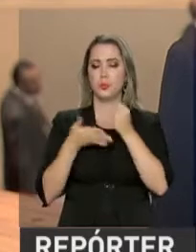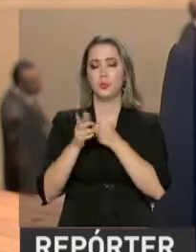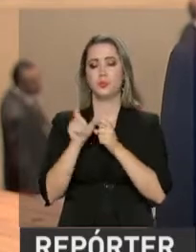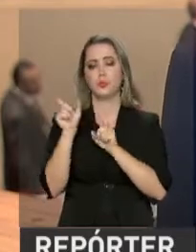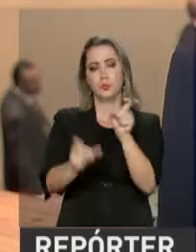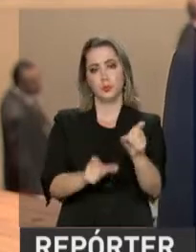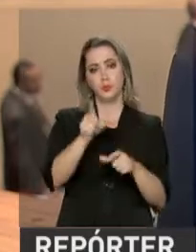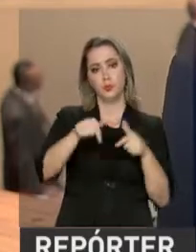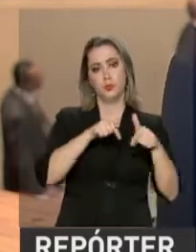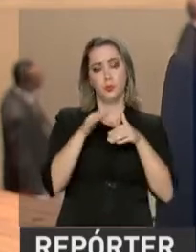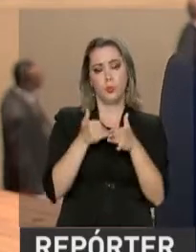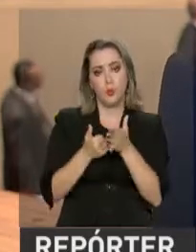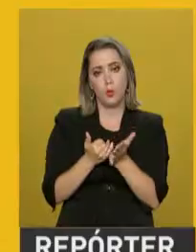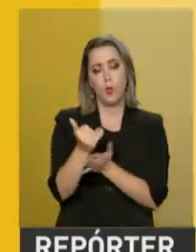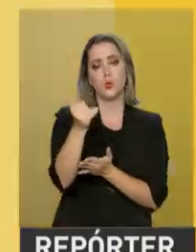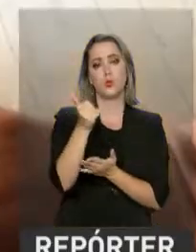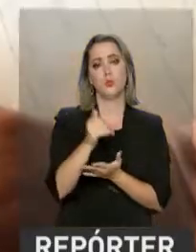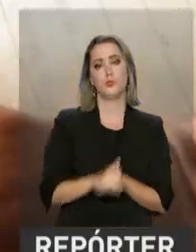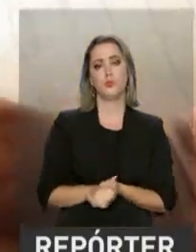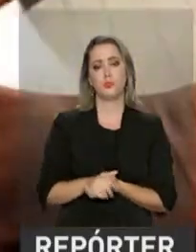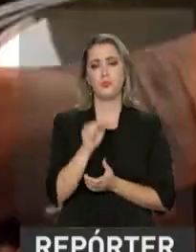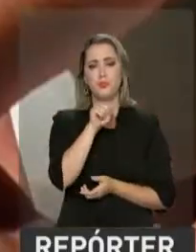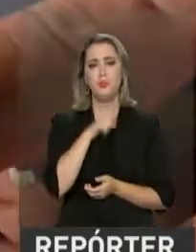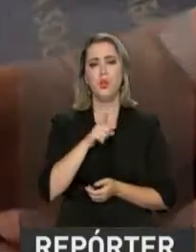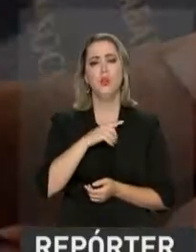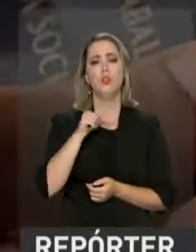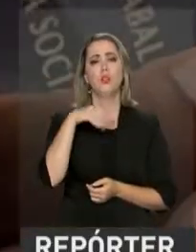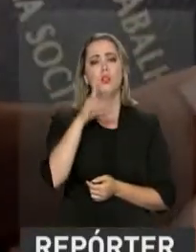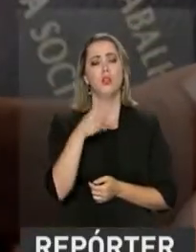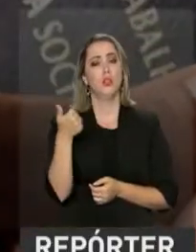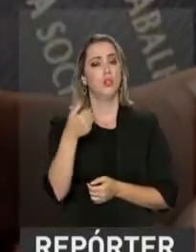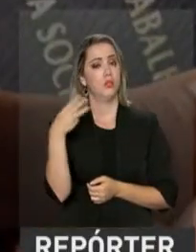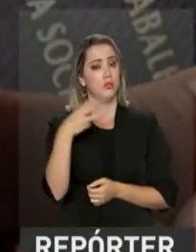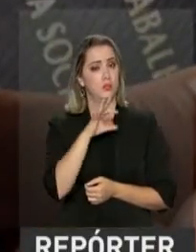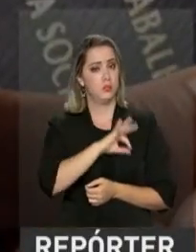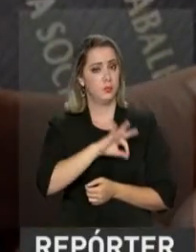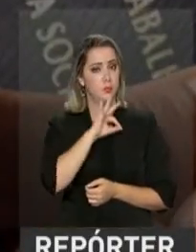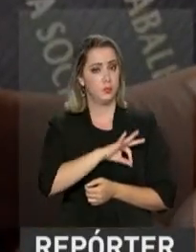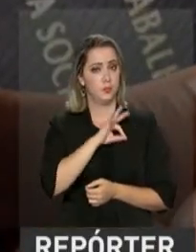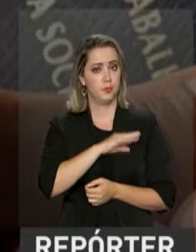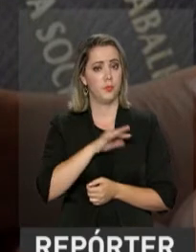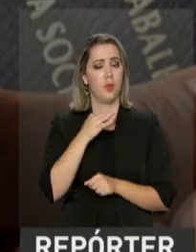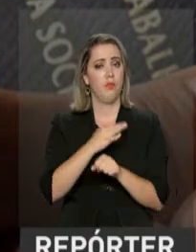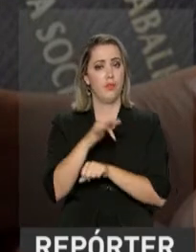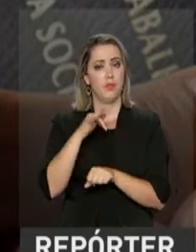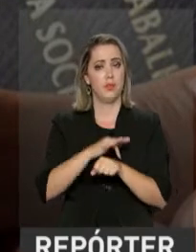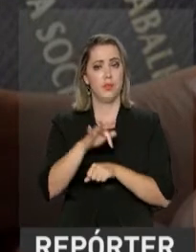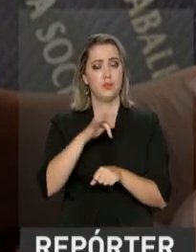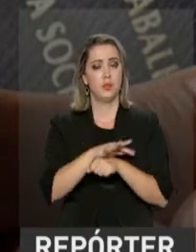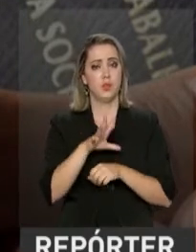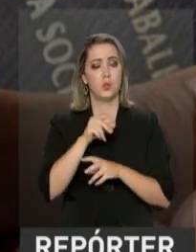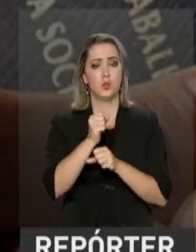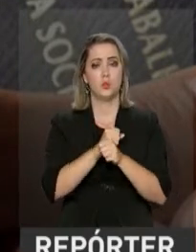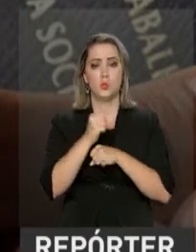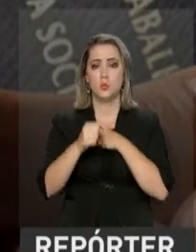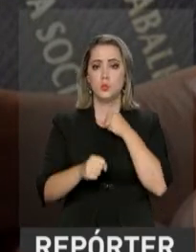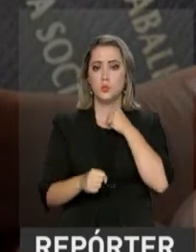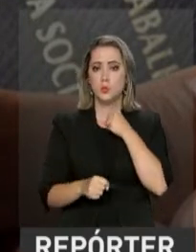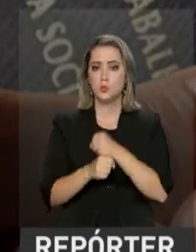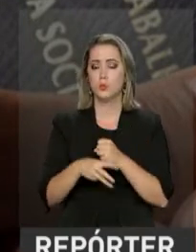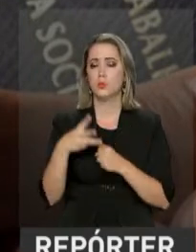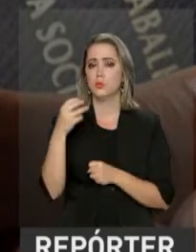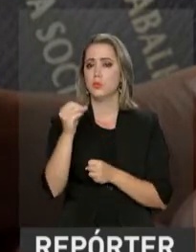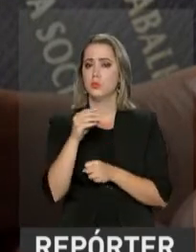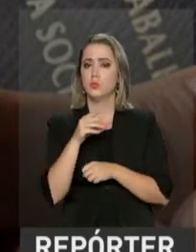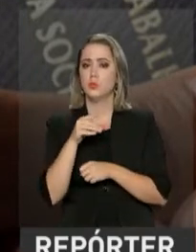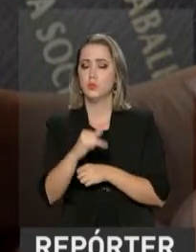estão mantidos entre eles estão o 13º salário férias remuneradas anuais de 30 dias com